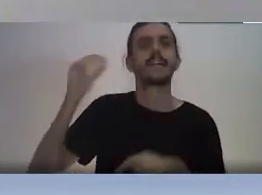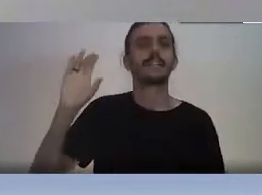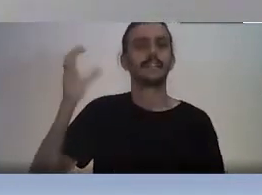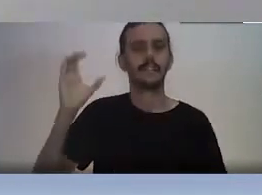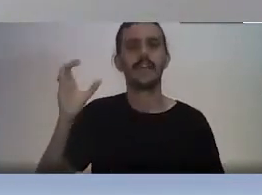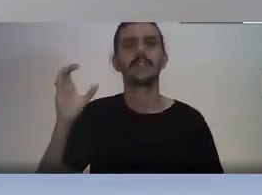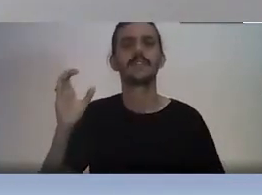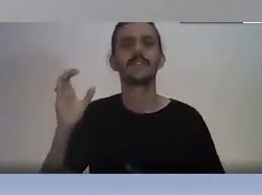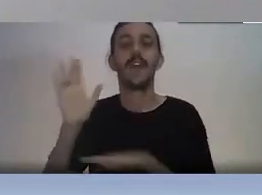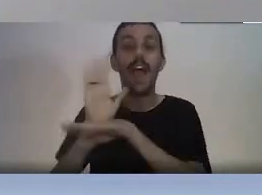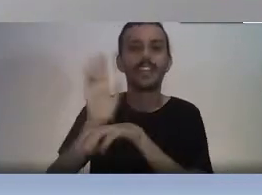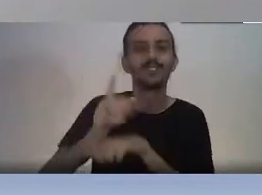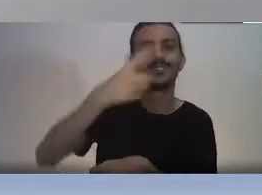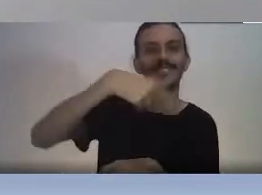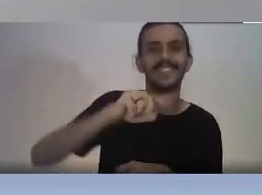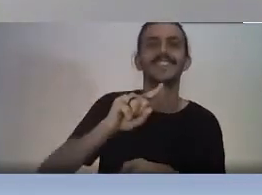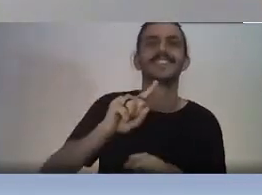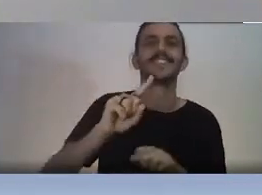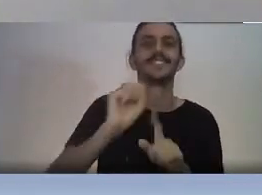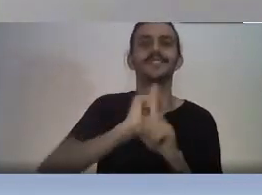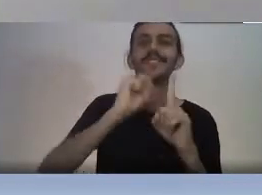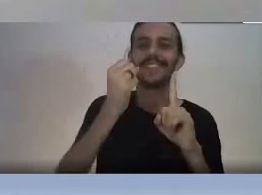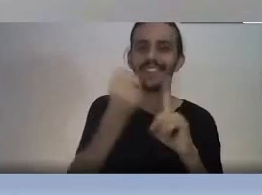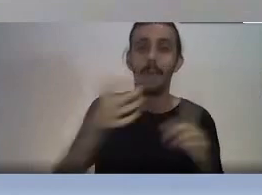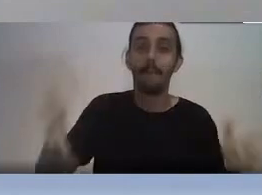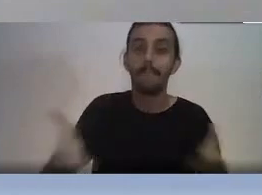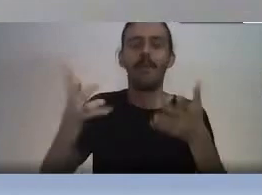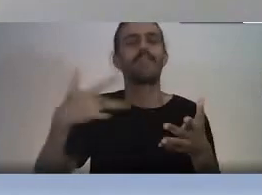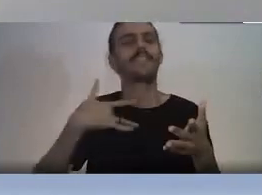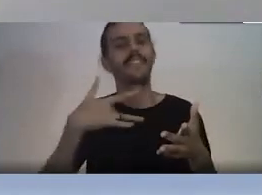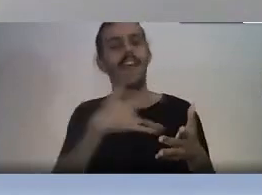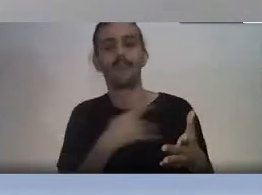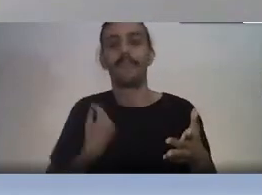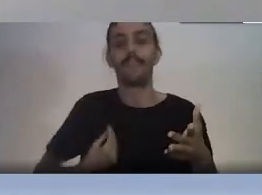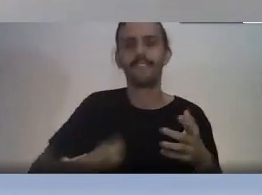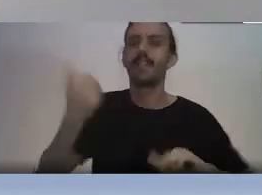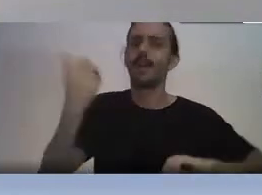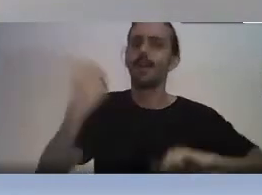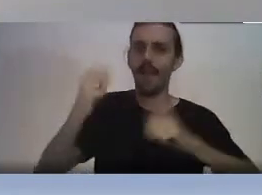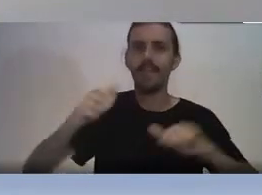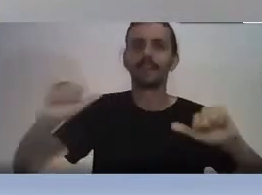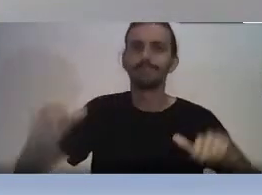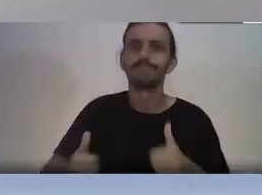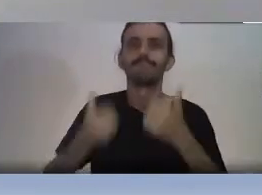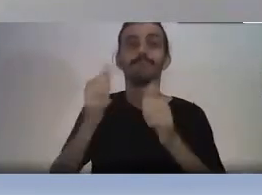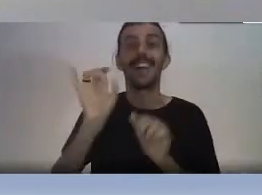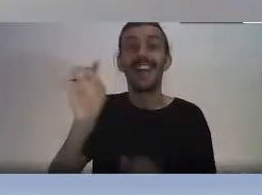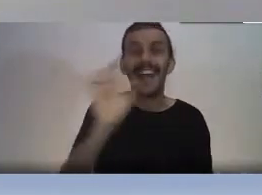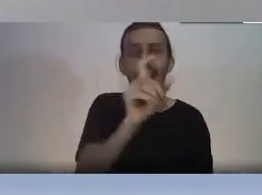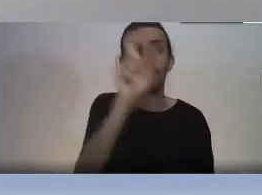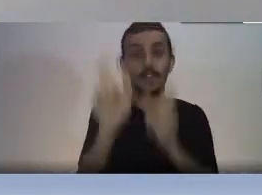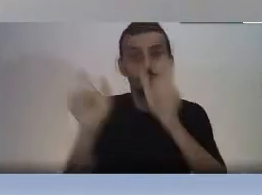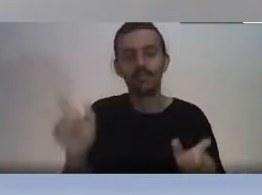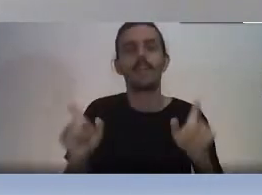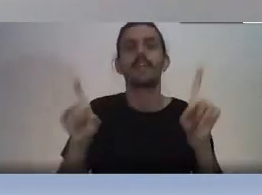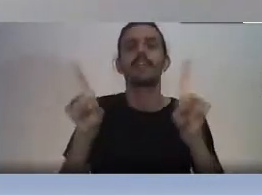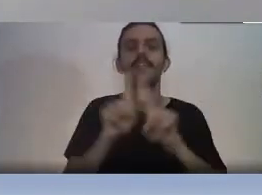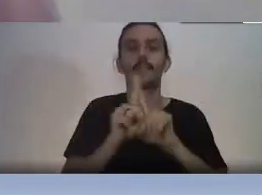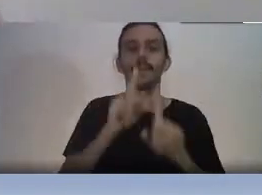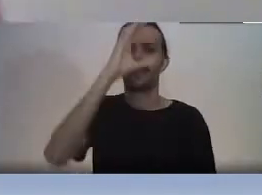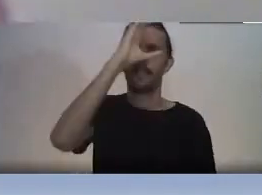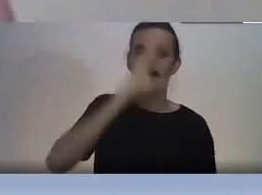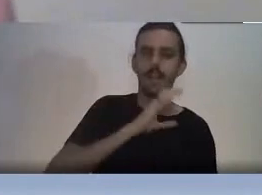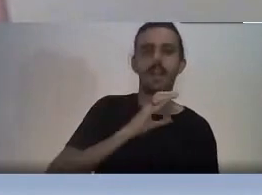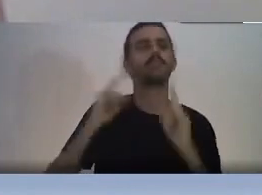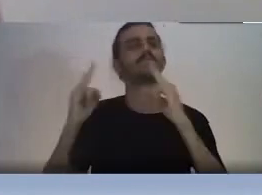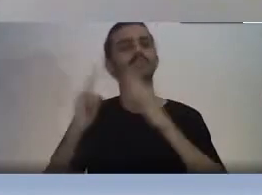da sociedade, promovendo saúde e qualidade de vida de cada sujeito e de todos os cidadãos e instituições.